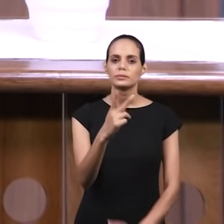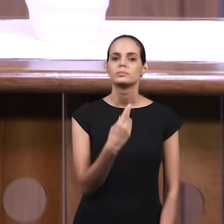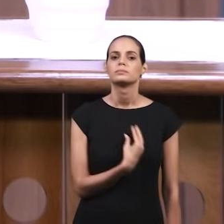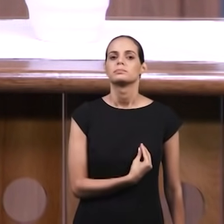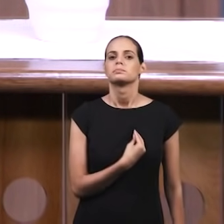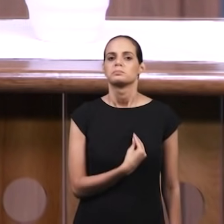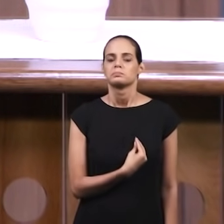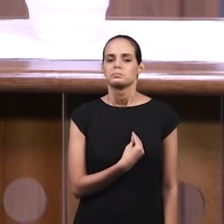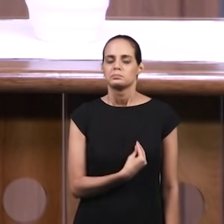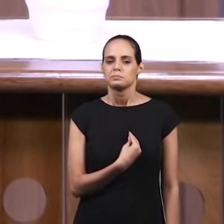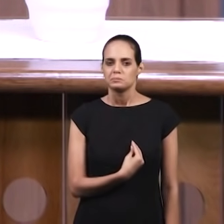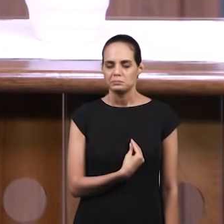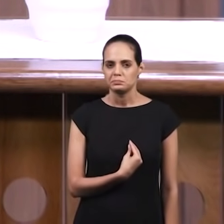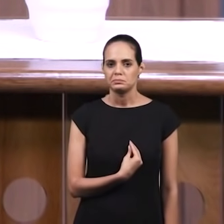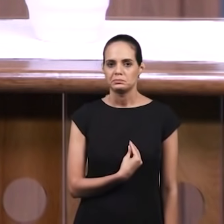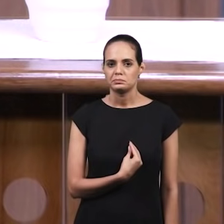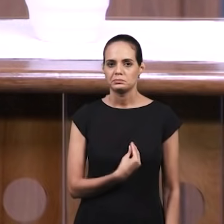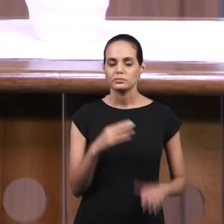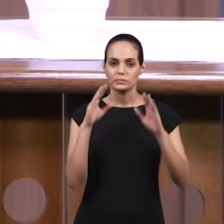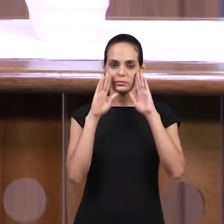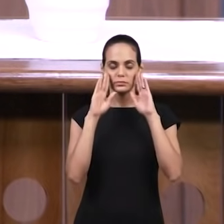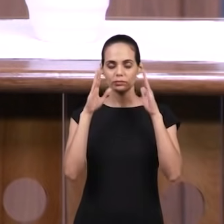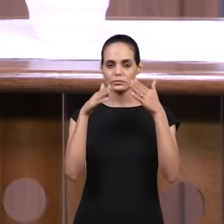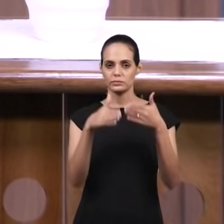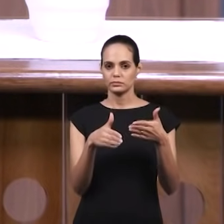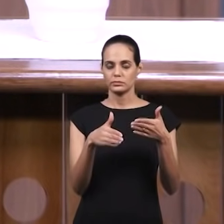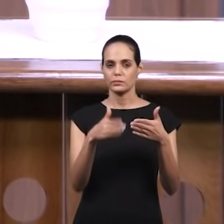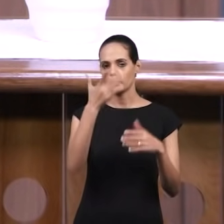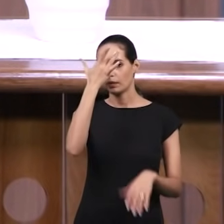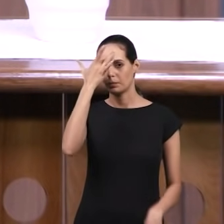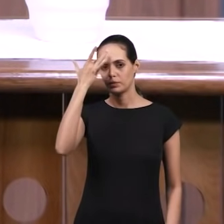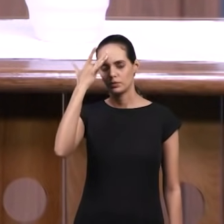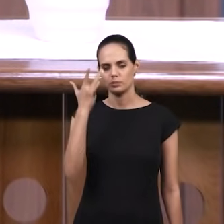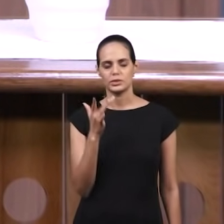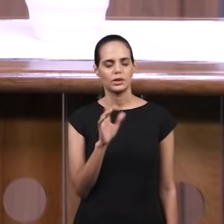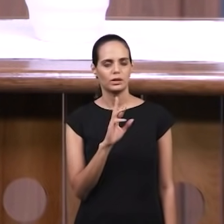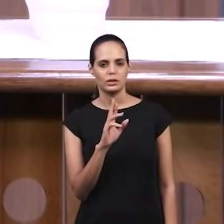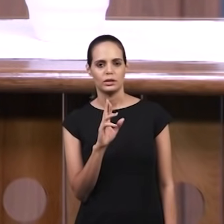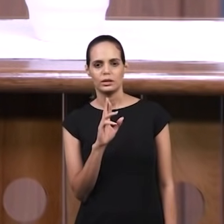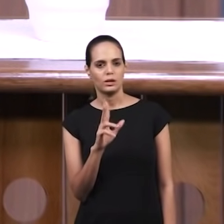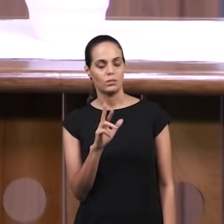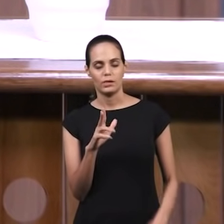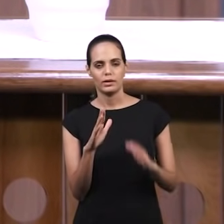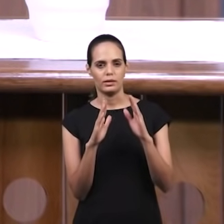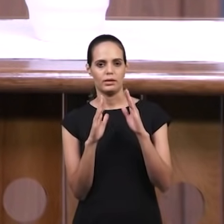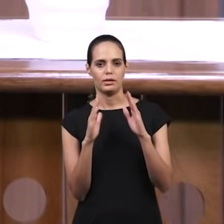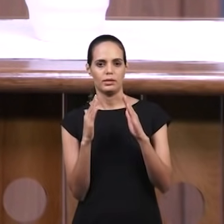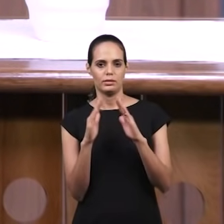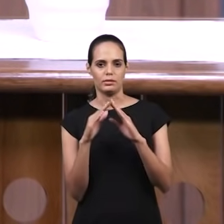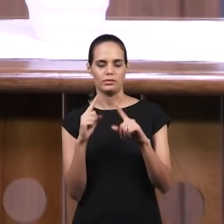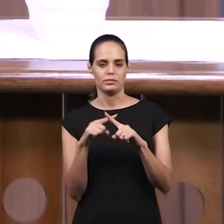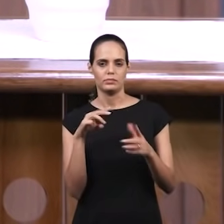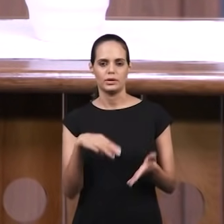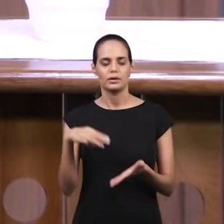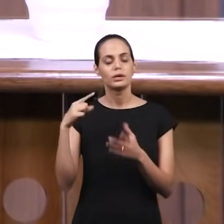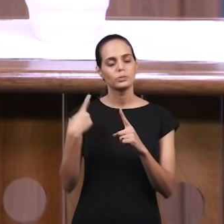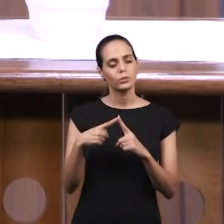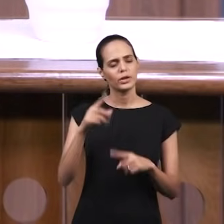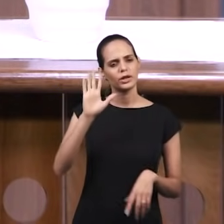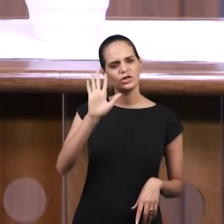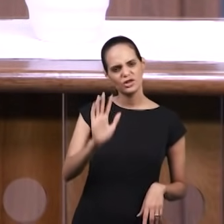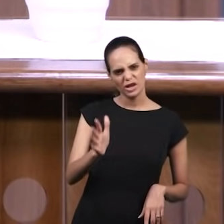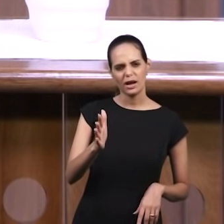você. E ele é exclusivo para aqueles que não são membros da igreja, porque aqueles que já são, já têm na pessoa dos seus